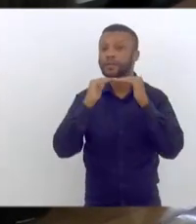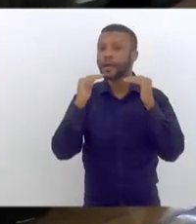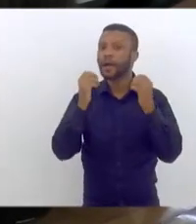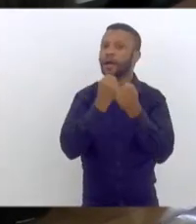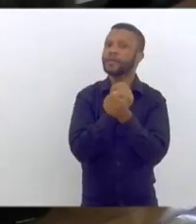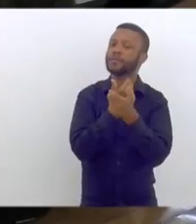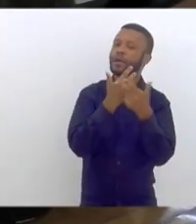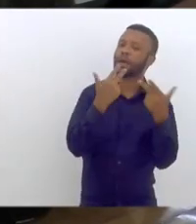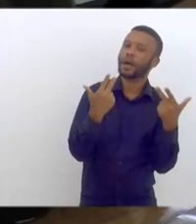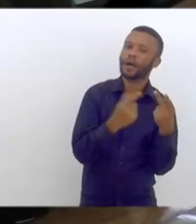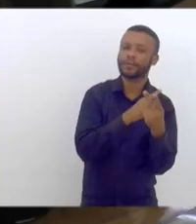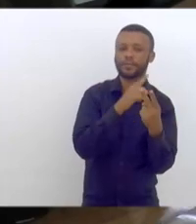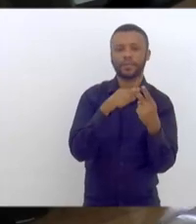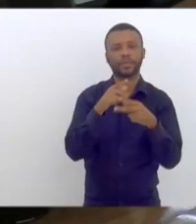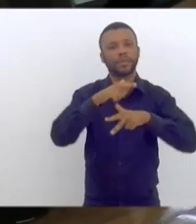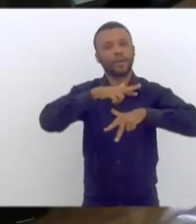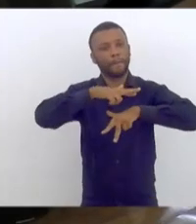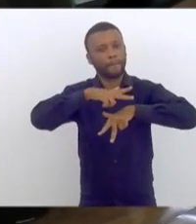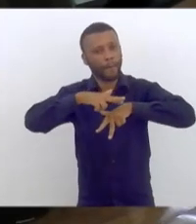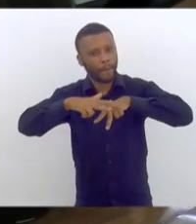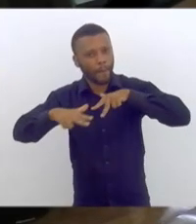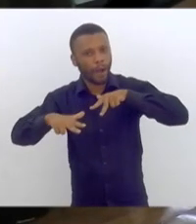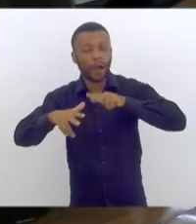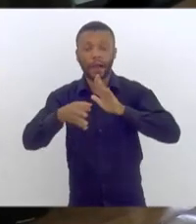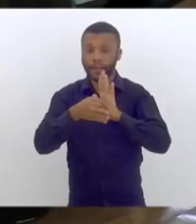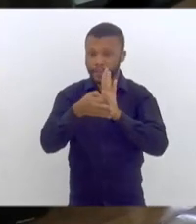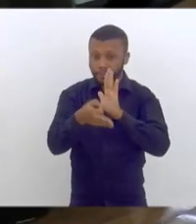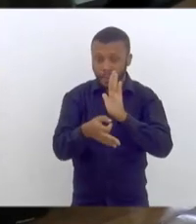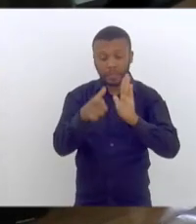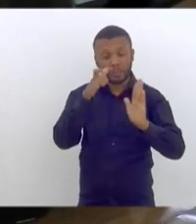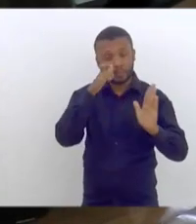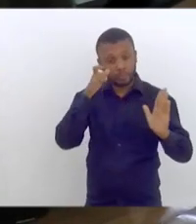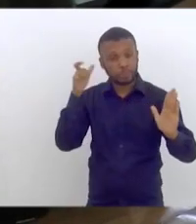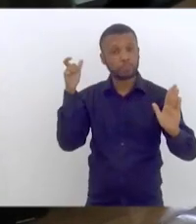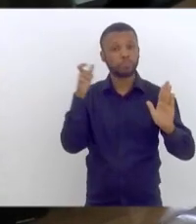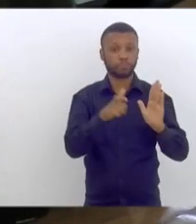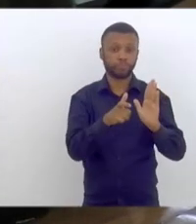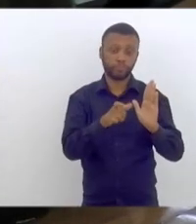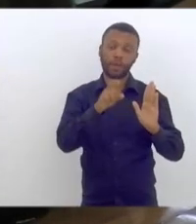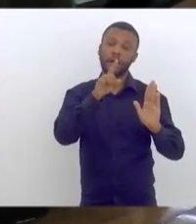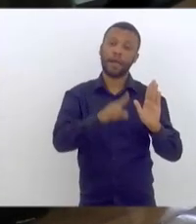que a emenda absolutamente interessante é